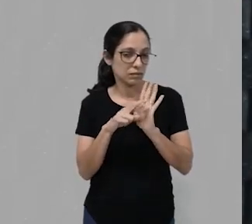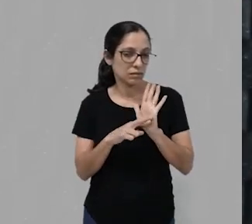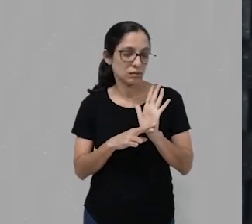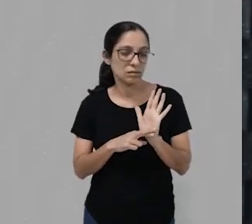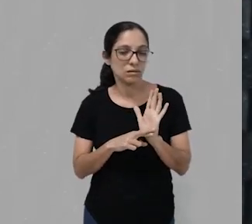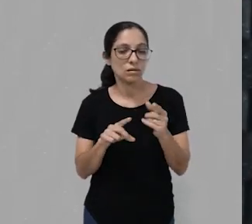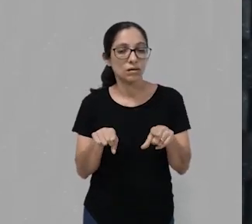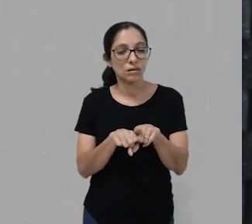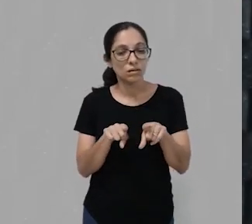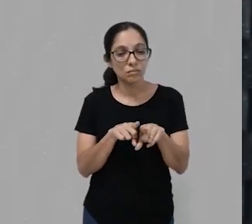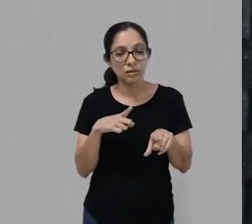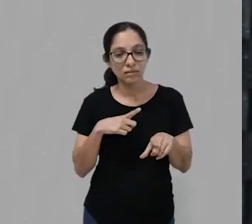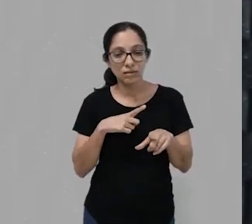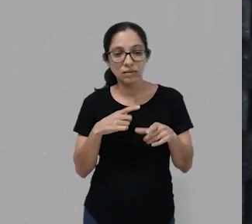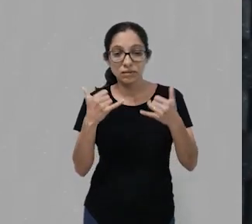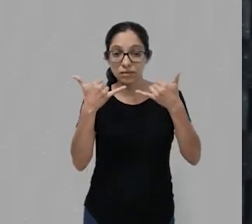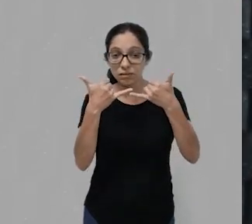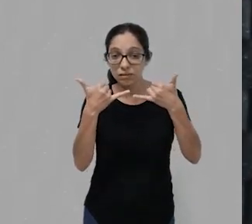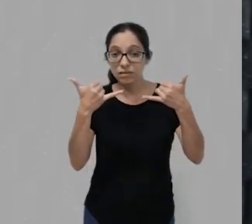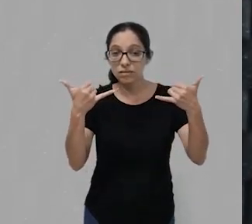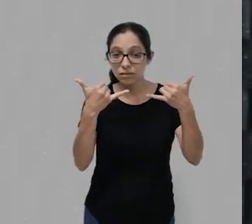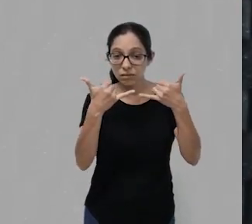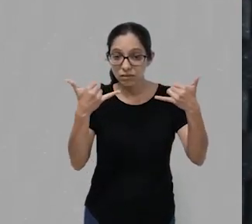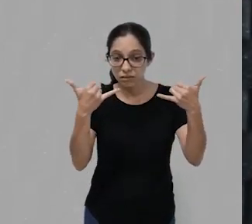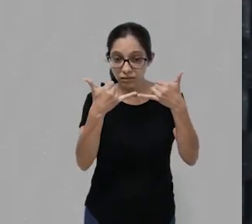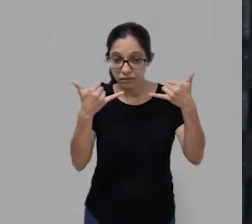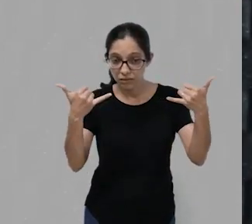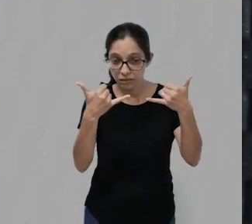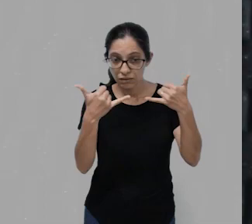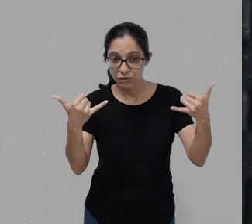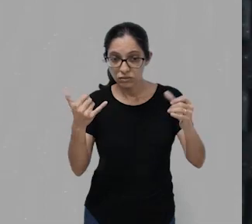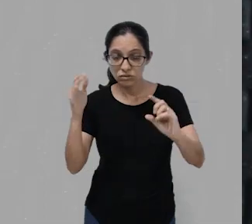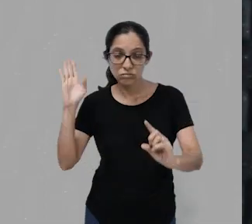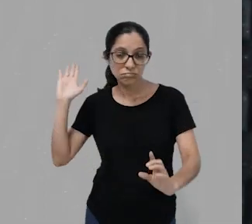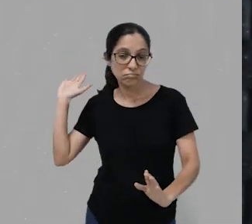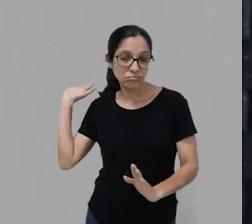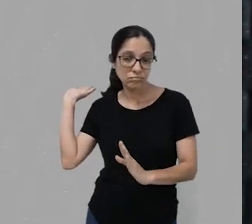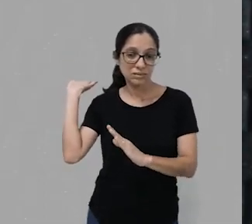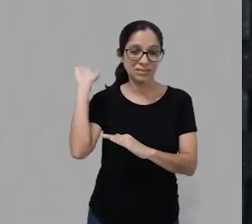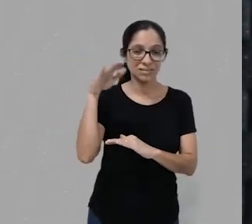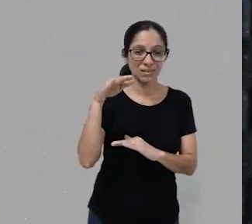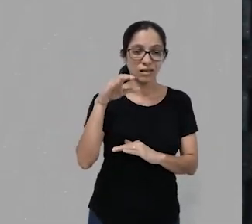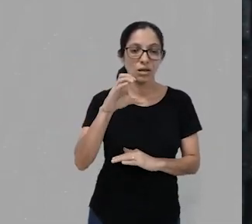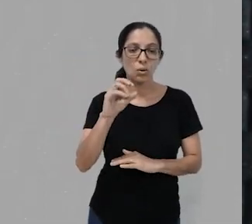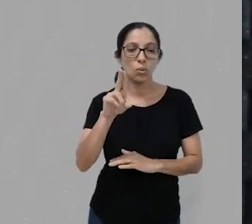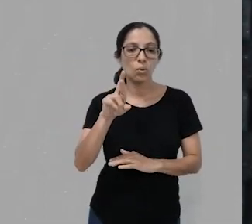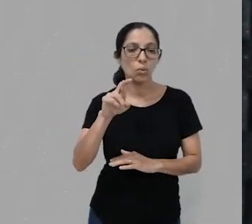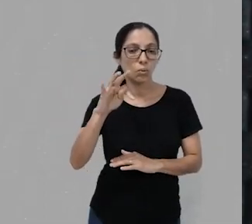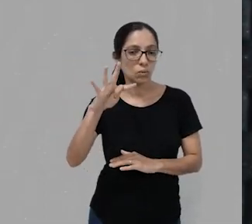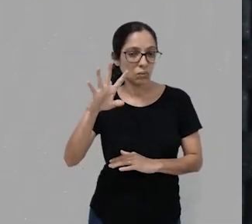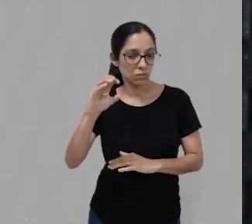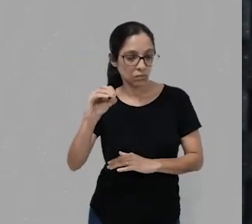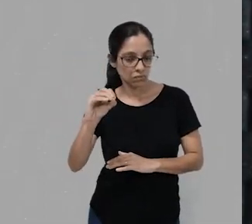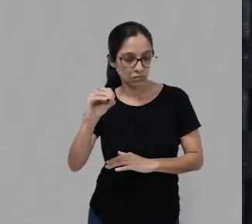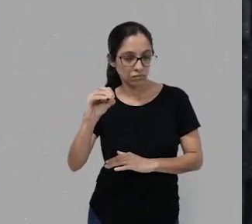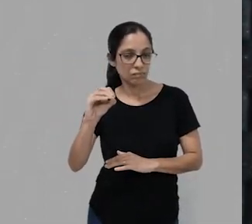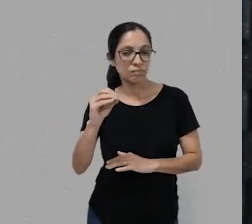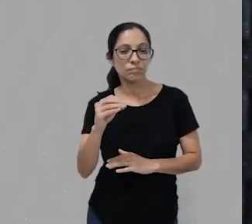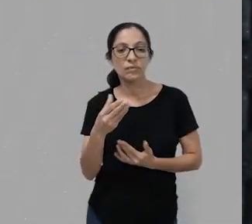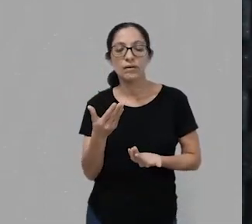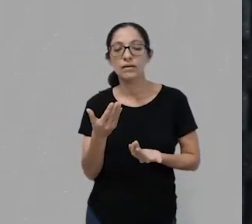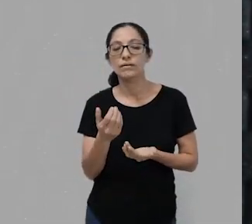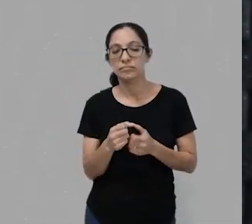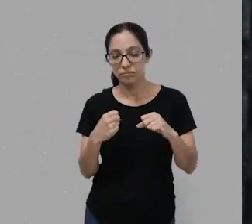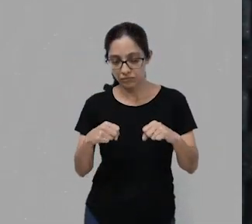Existe essa linha aqui, que é a linha de quê? A linha de saque curto. O atleta ele pode realizar o saque